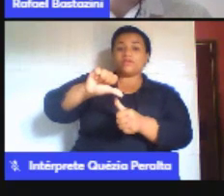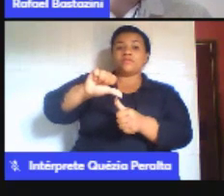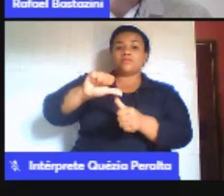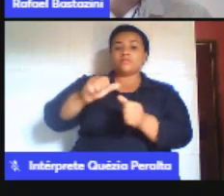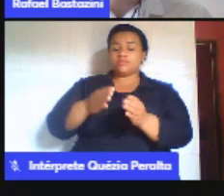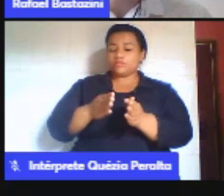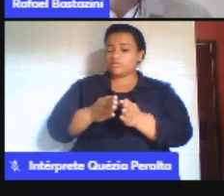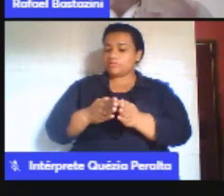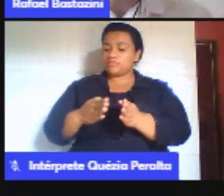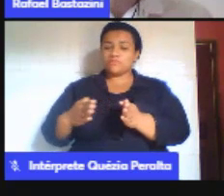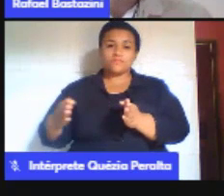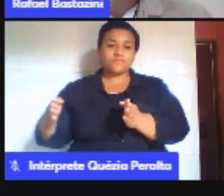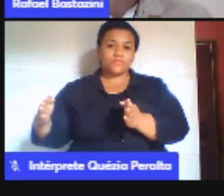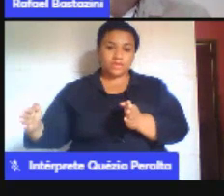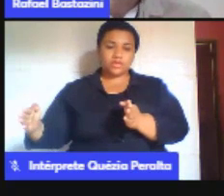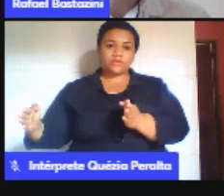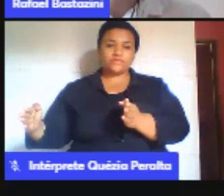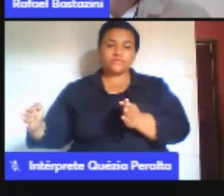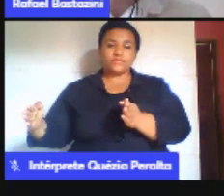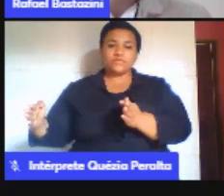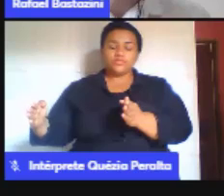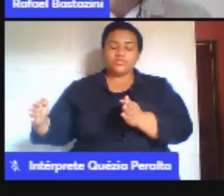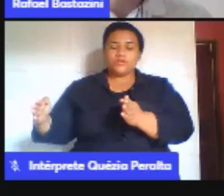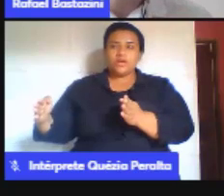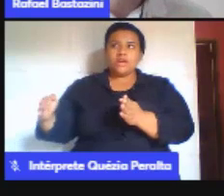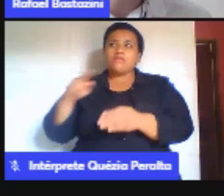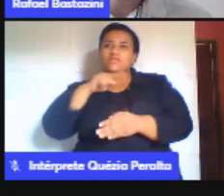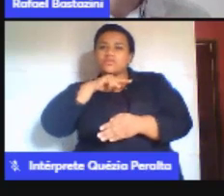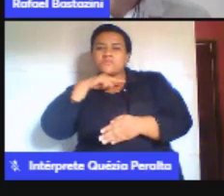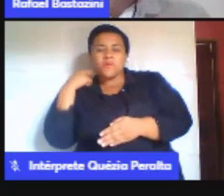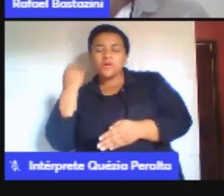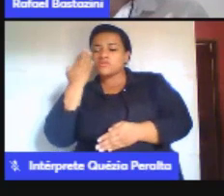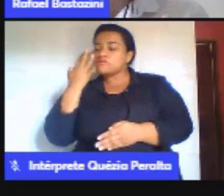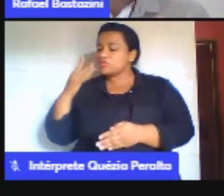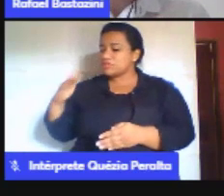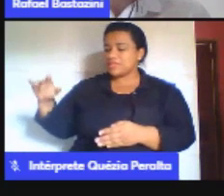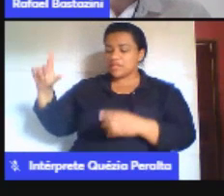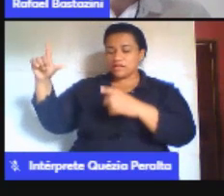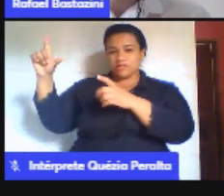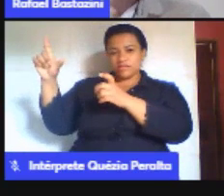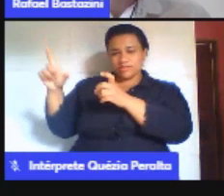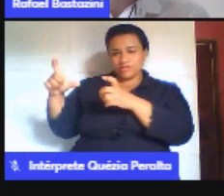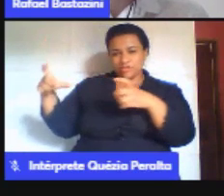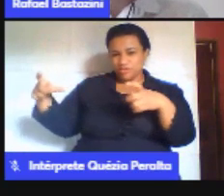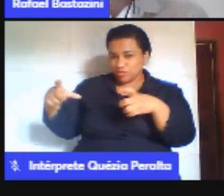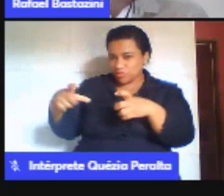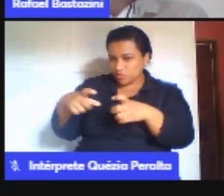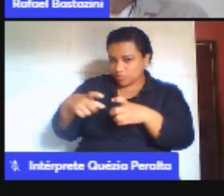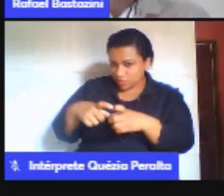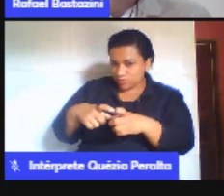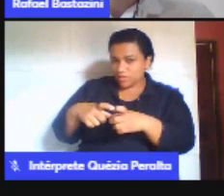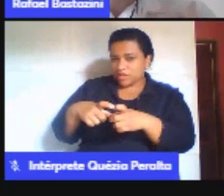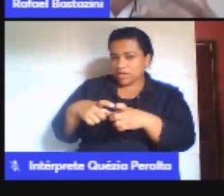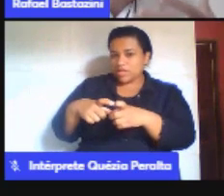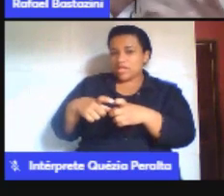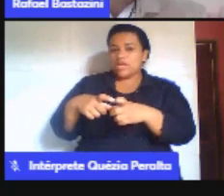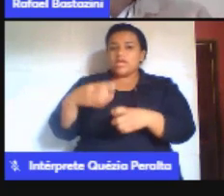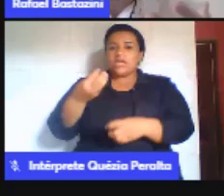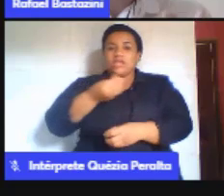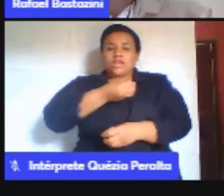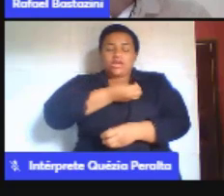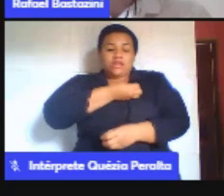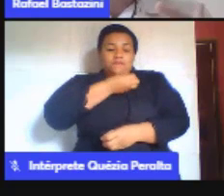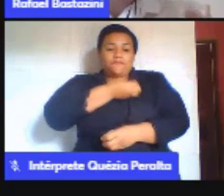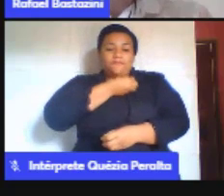taxas de mortalidade infantil, por exemplo, diminuíram, a expectativa de vida começou a aumentar,